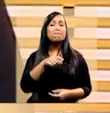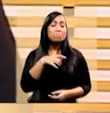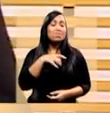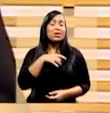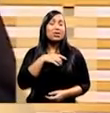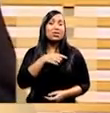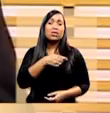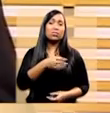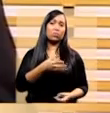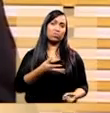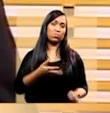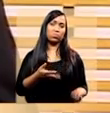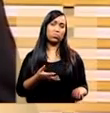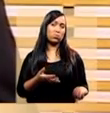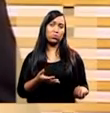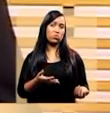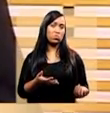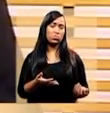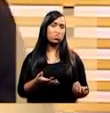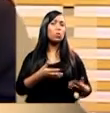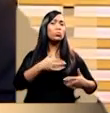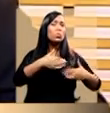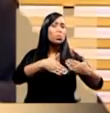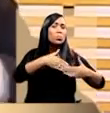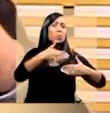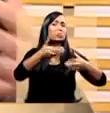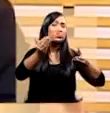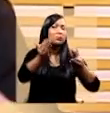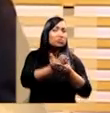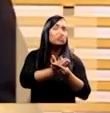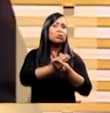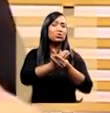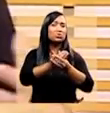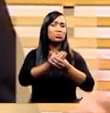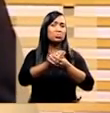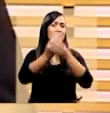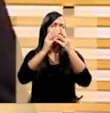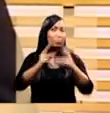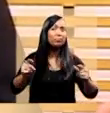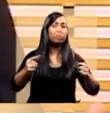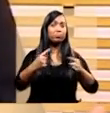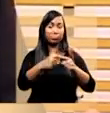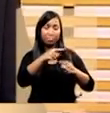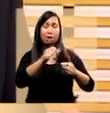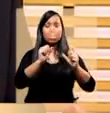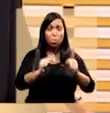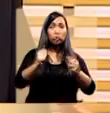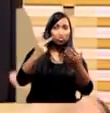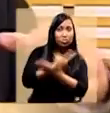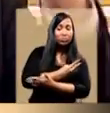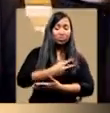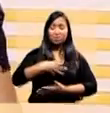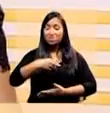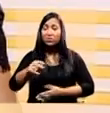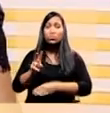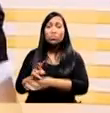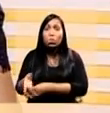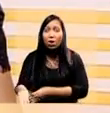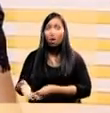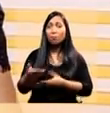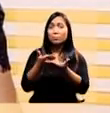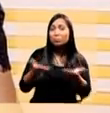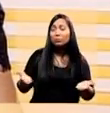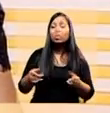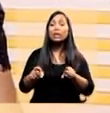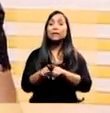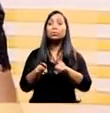também ter medo do processo jurídico de perder o controle, que ela pode perder, um medo de perder uma guarda